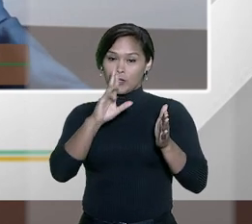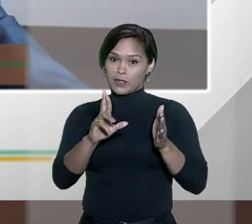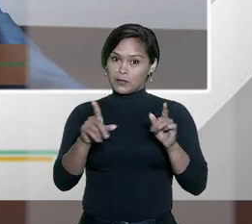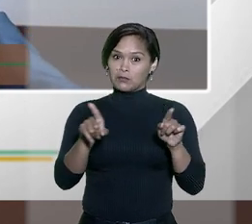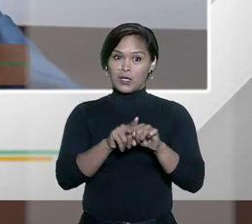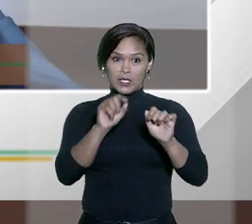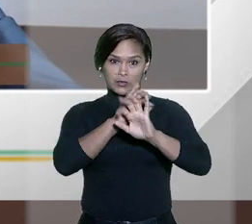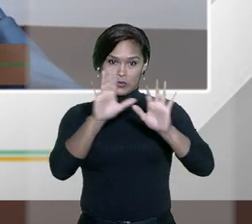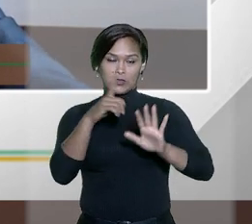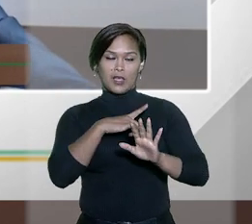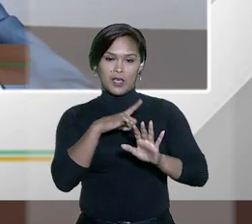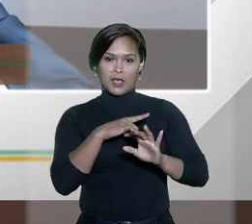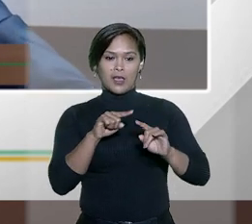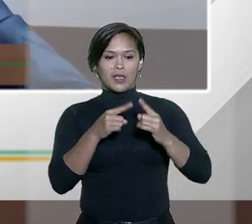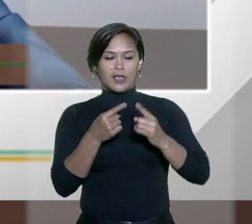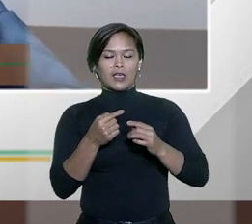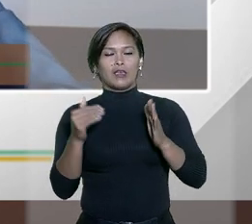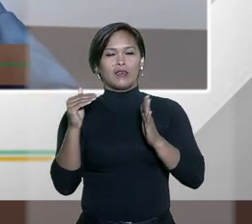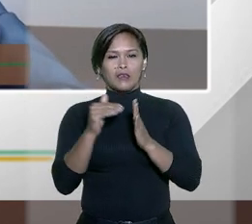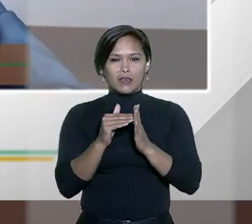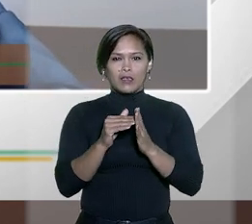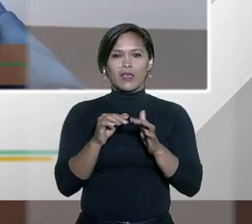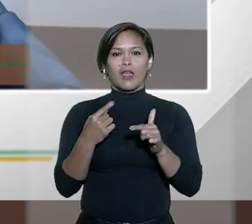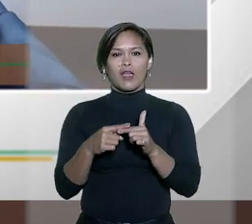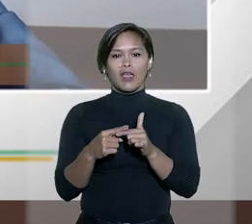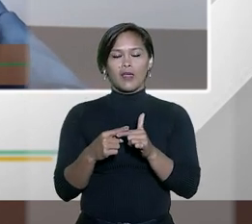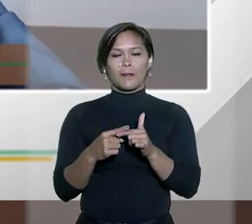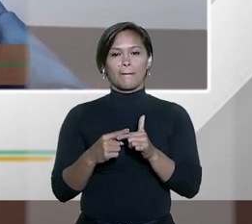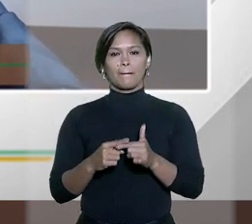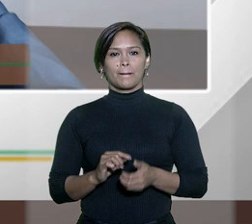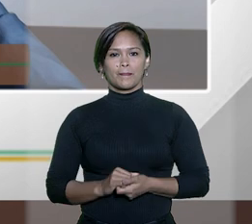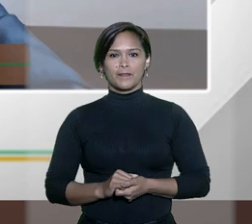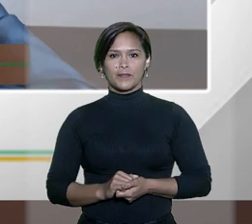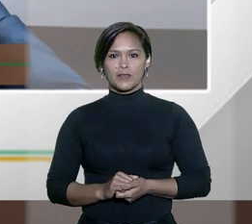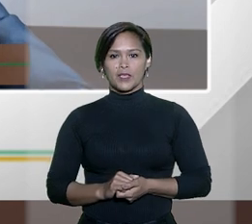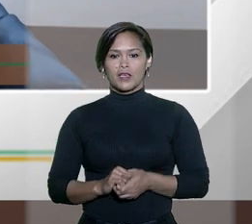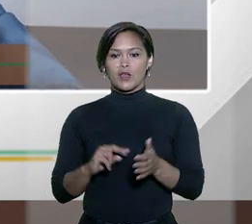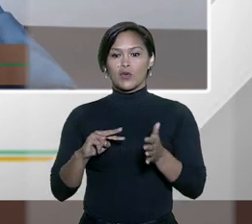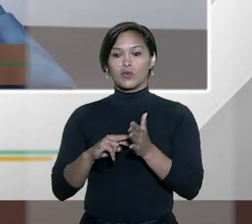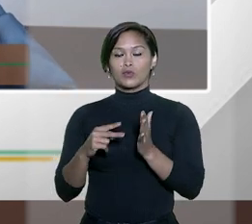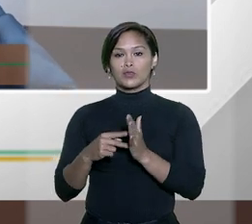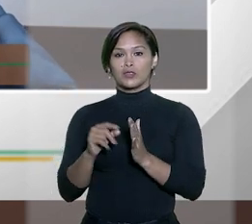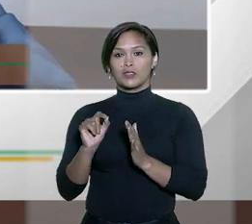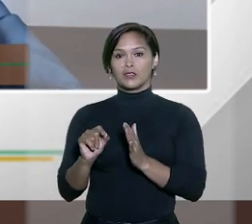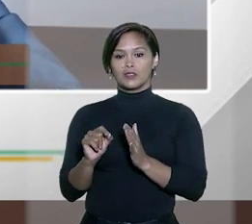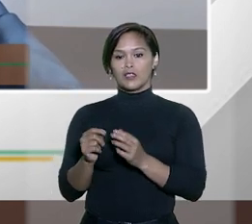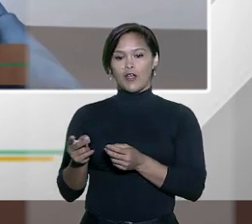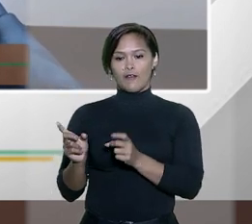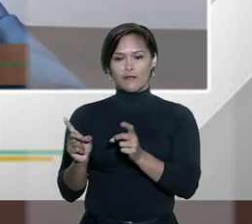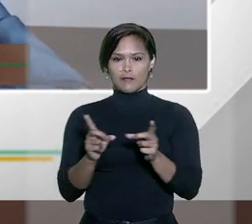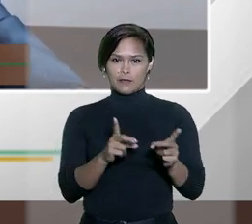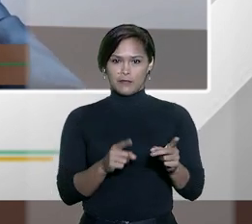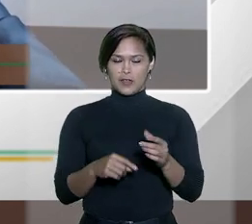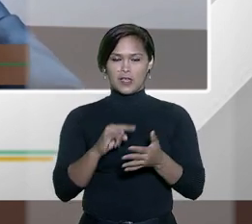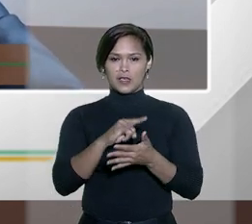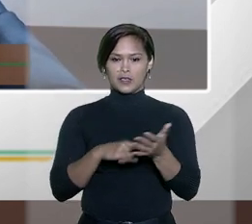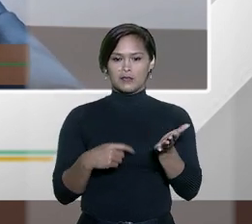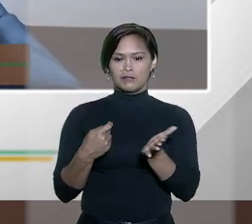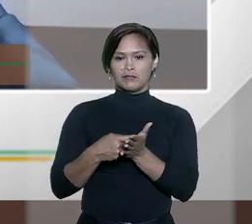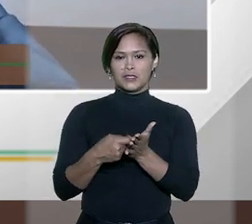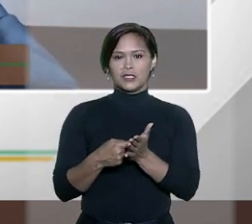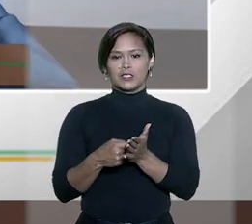é claro, e até por conta disso há um significativo comércio de precatórios,